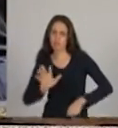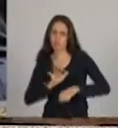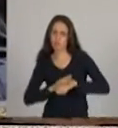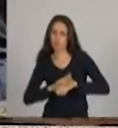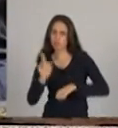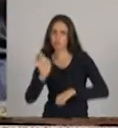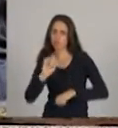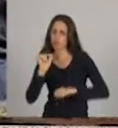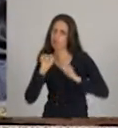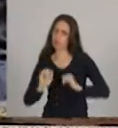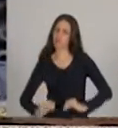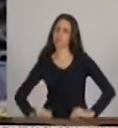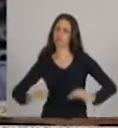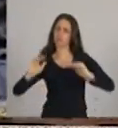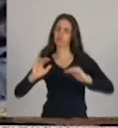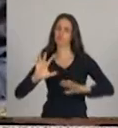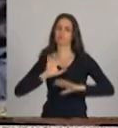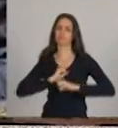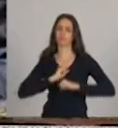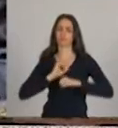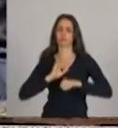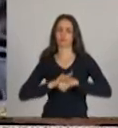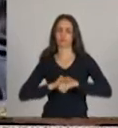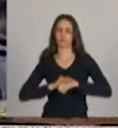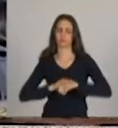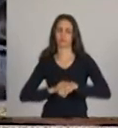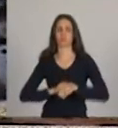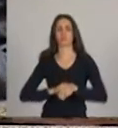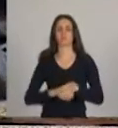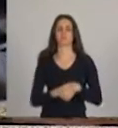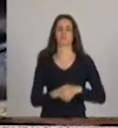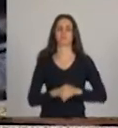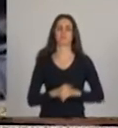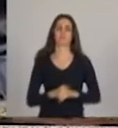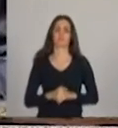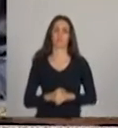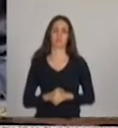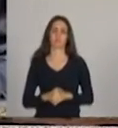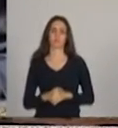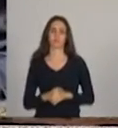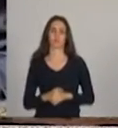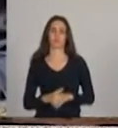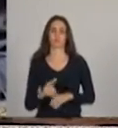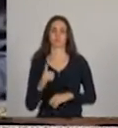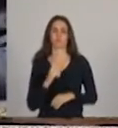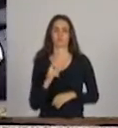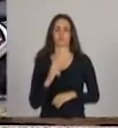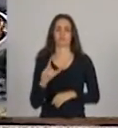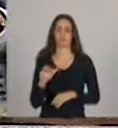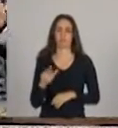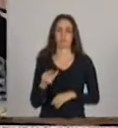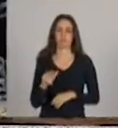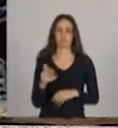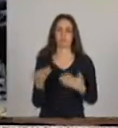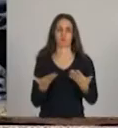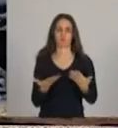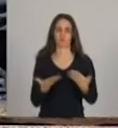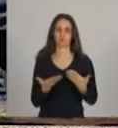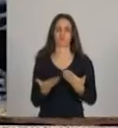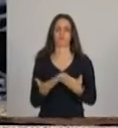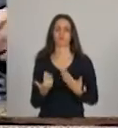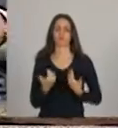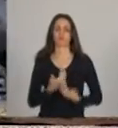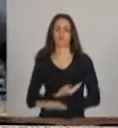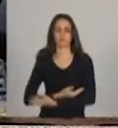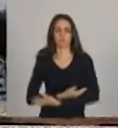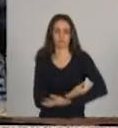ser adquirida depois. Muito bem. Então, tem irmãos hoje que eles foram